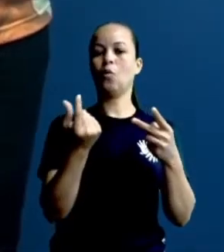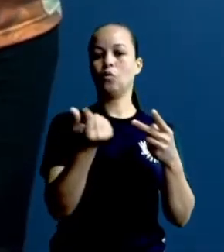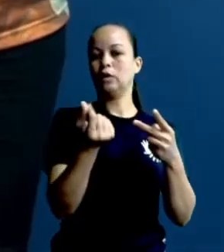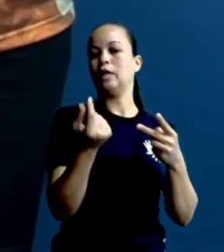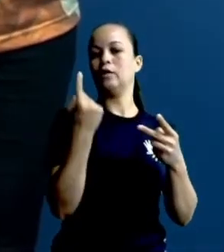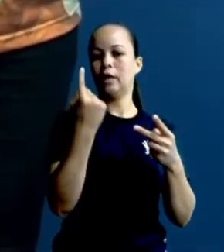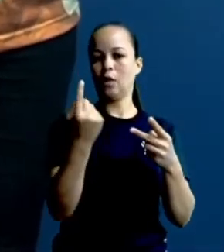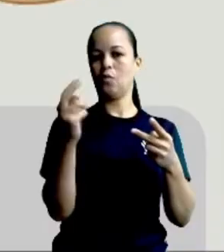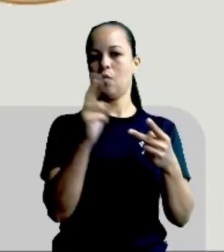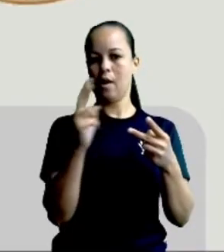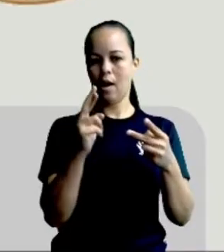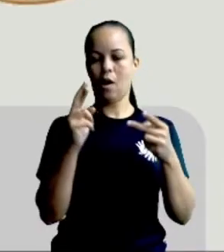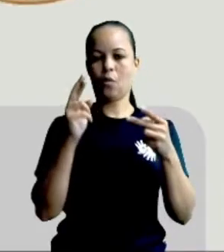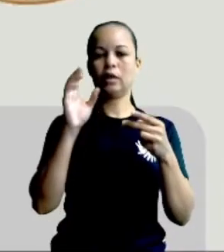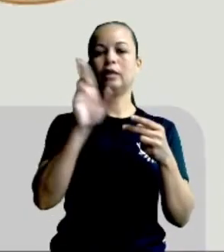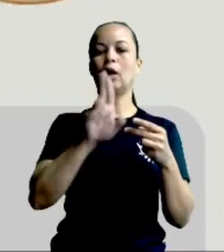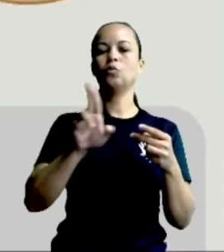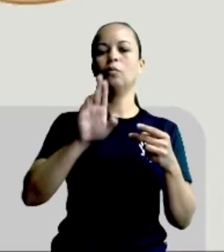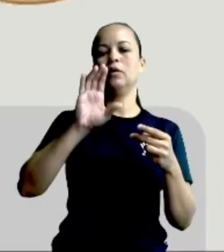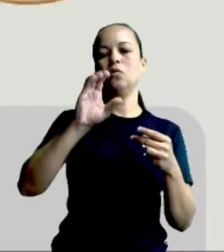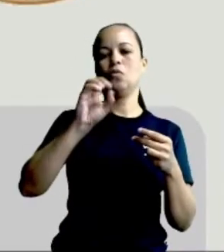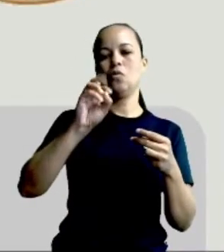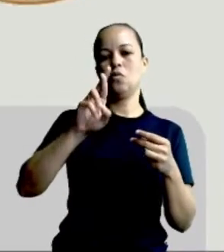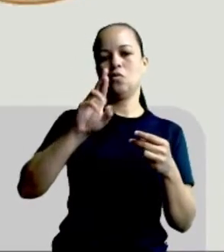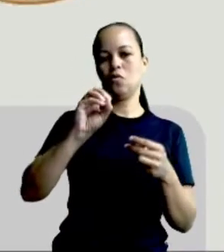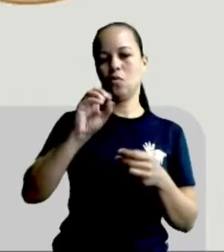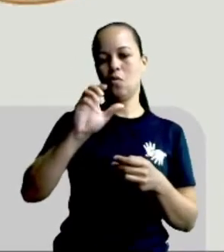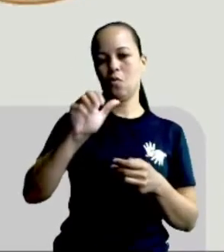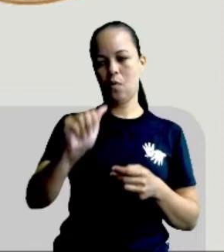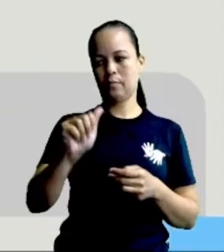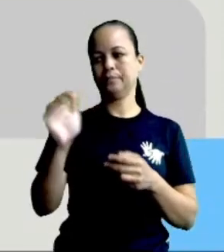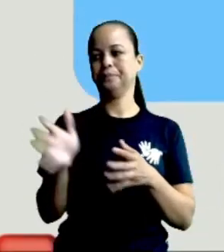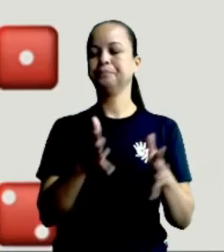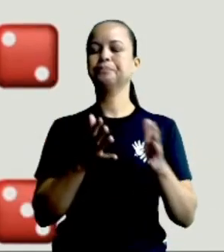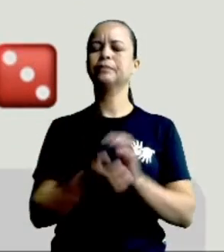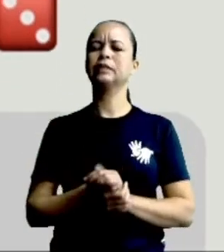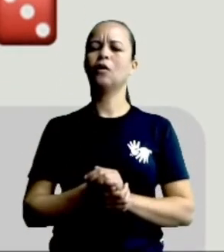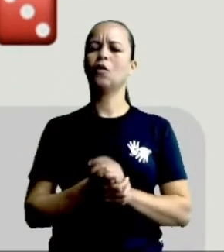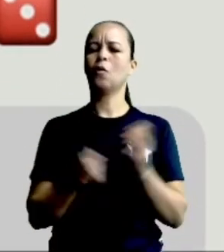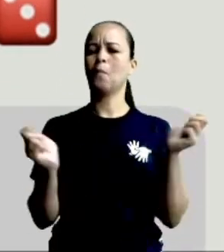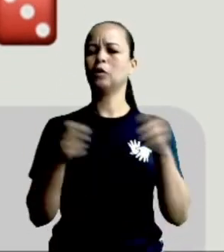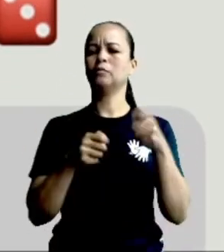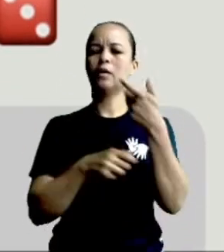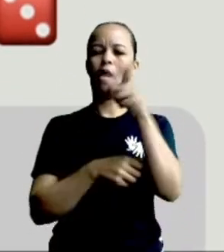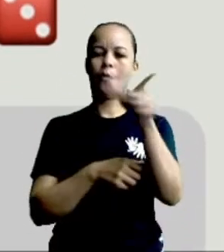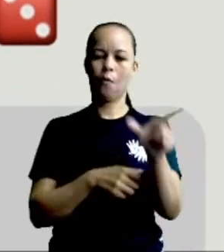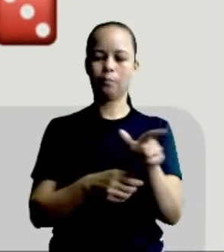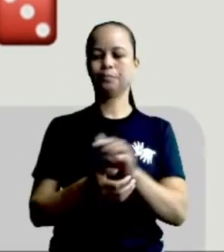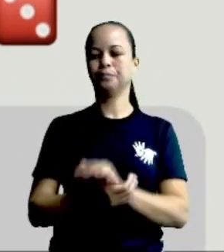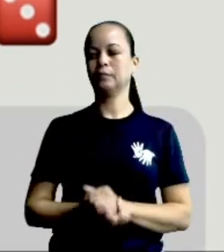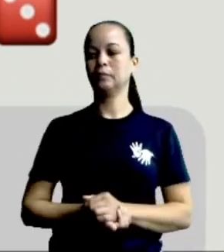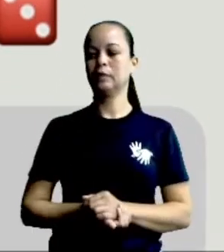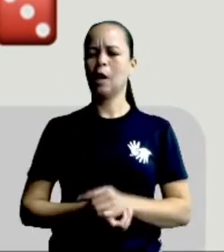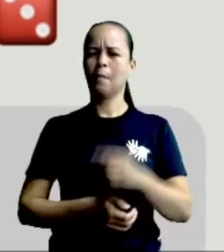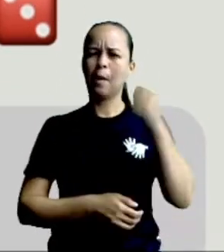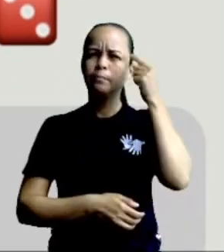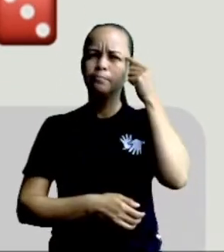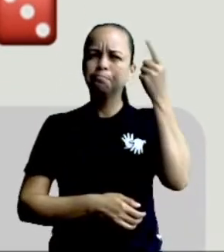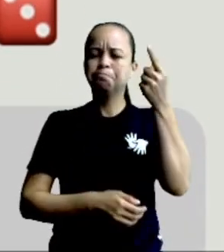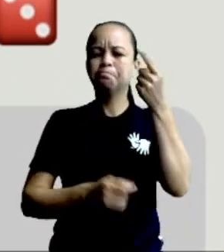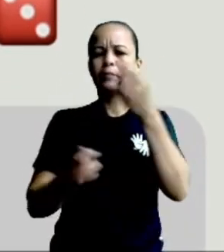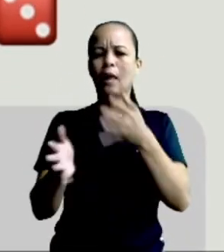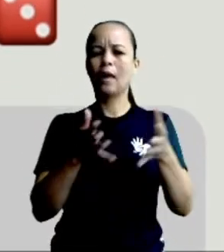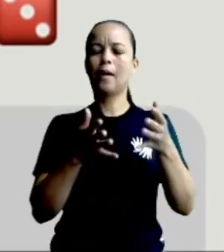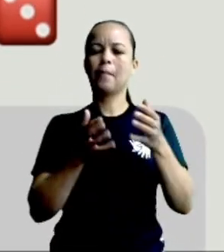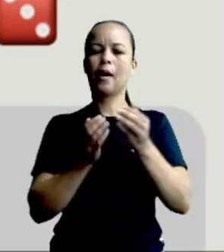ok? Então, vamos lá, né, vendo outras possibilidades. A mesma ideia para um jogo